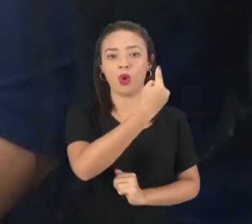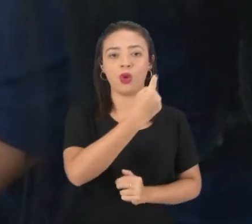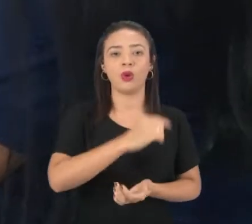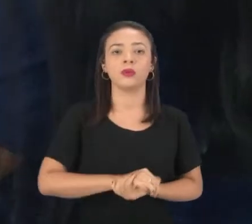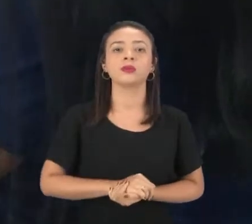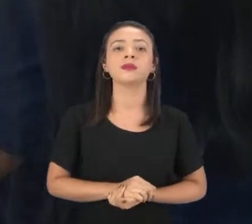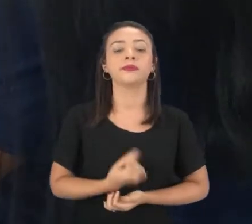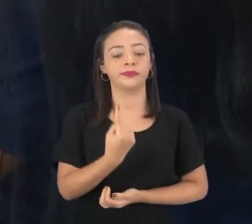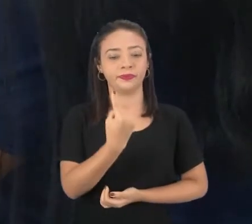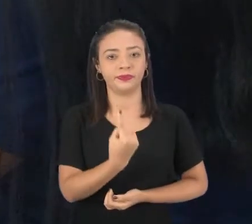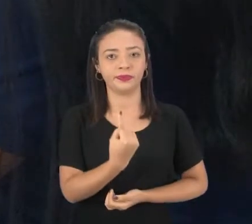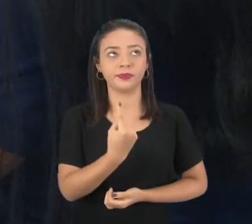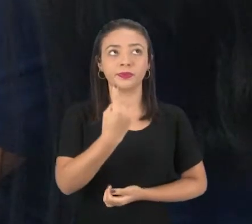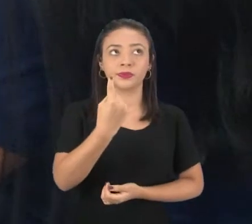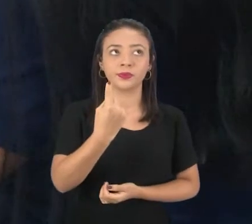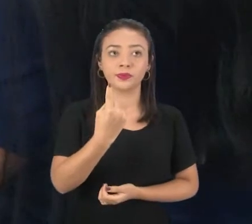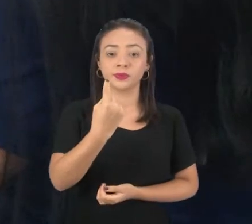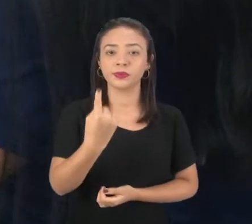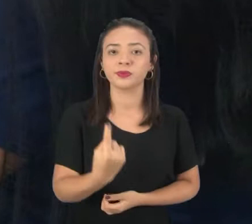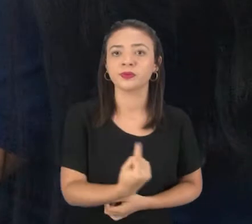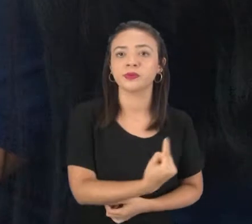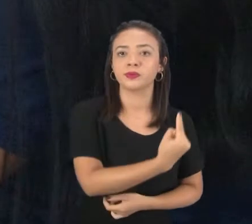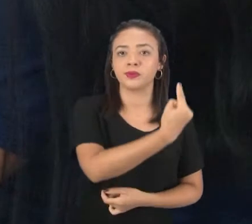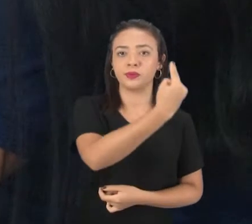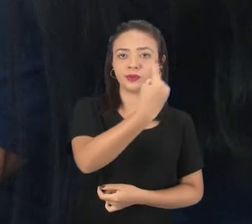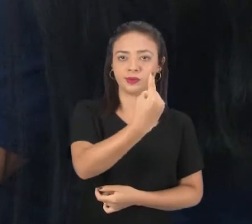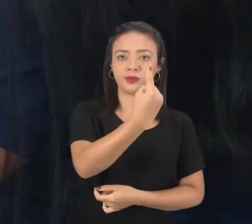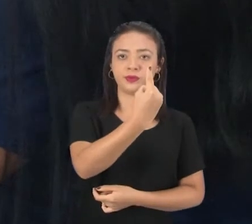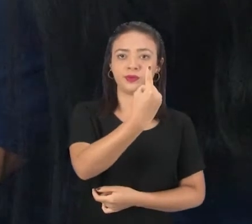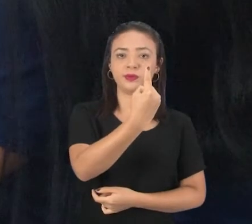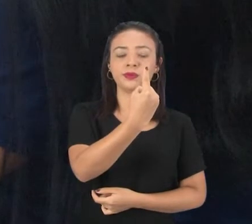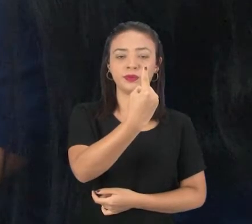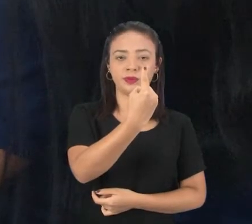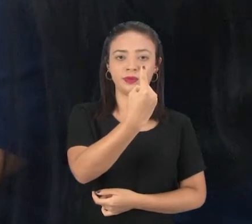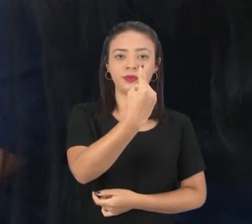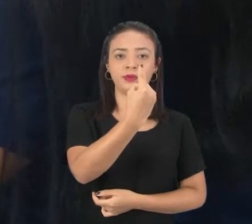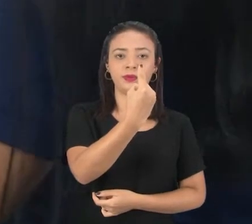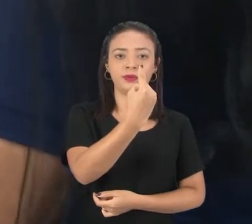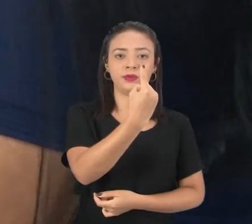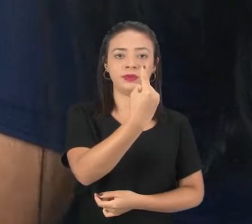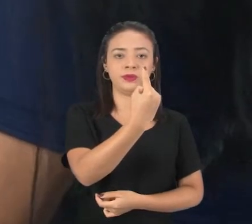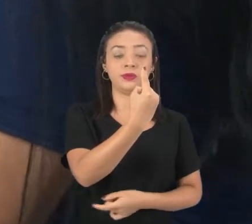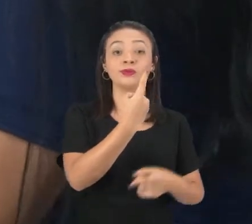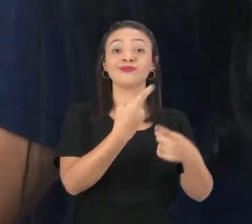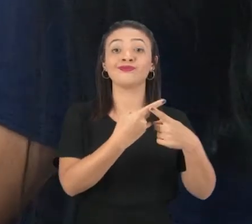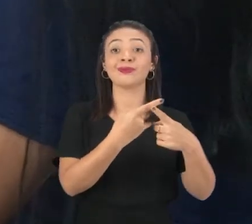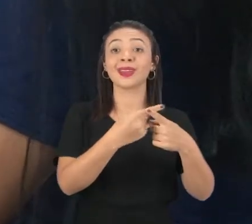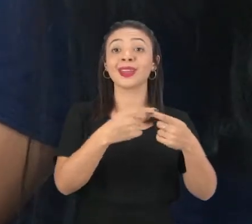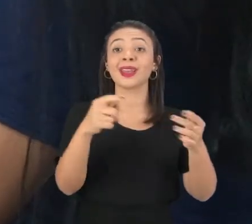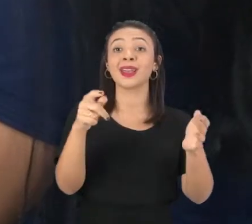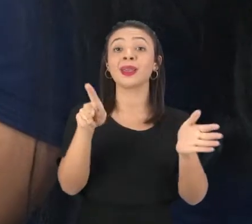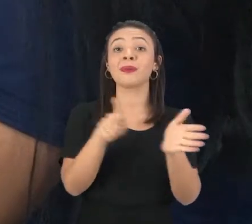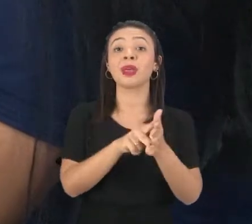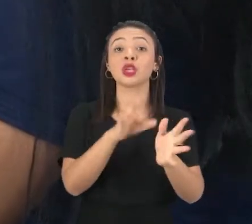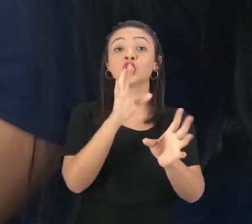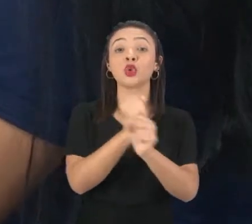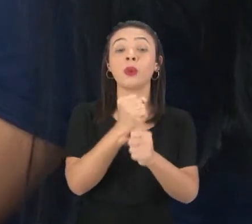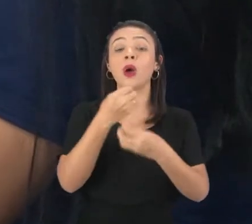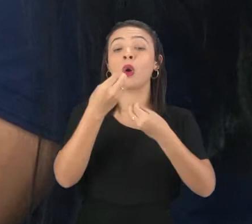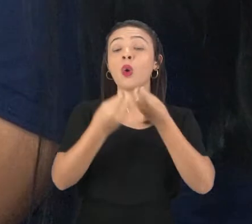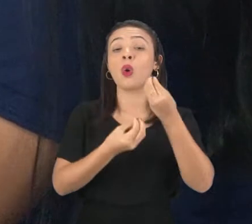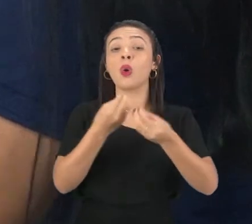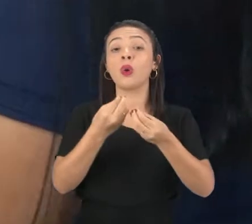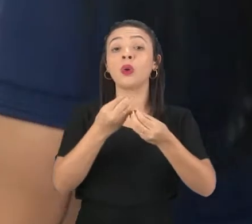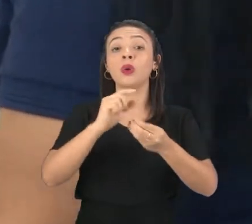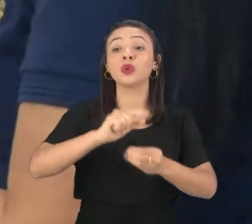porque que esse um ele vem para cá para cima ele vai para cima né a gente costuma dizer porque ele precisa ser somado com as